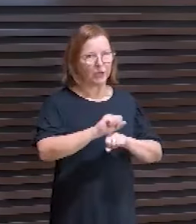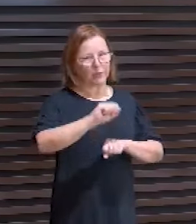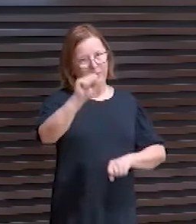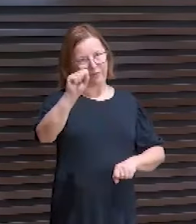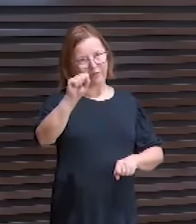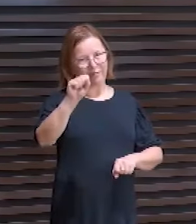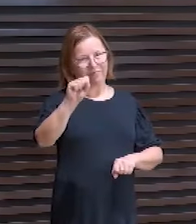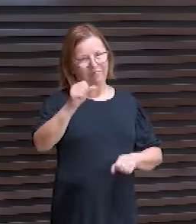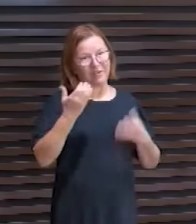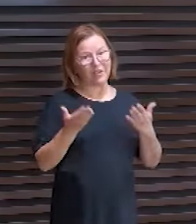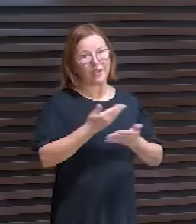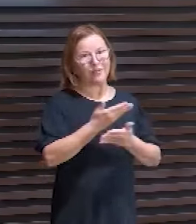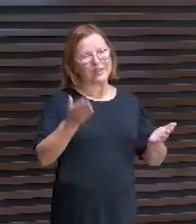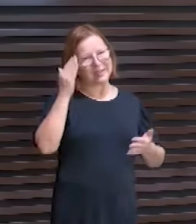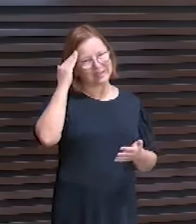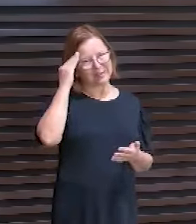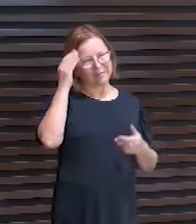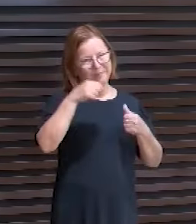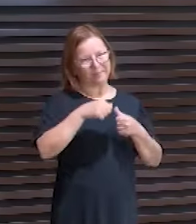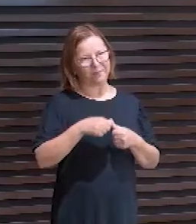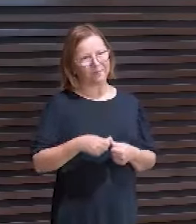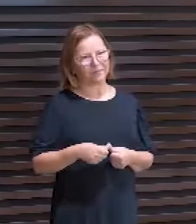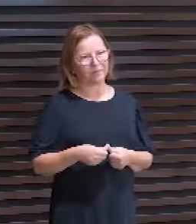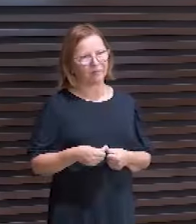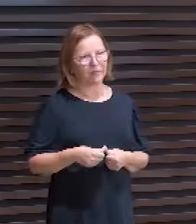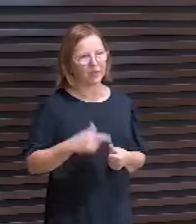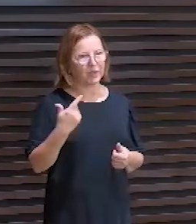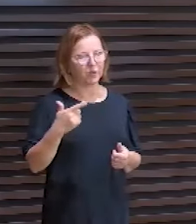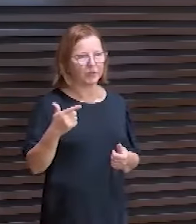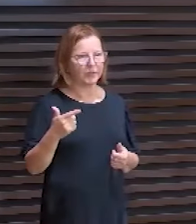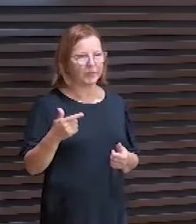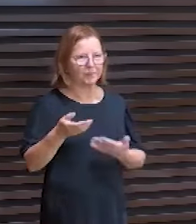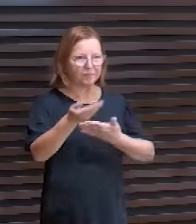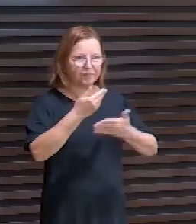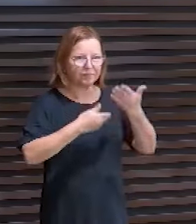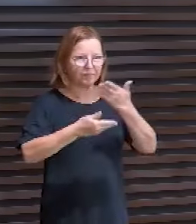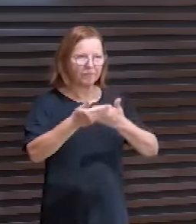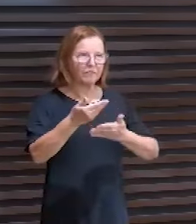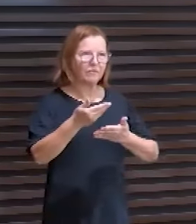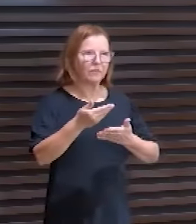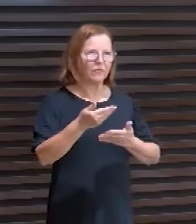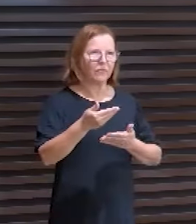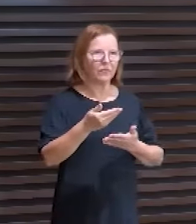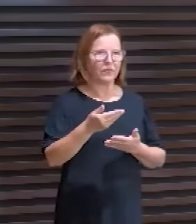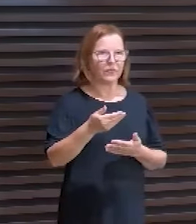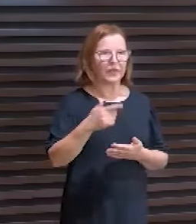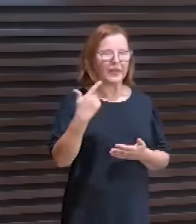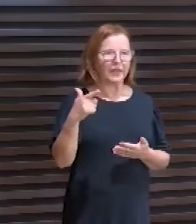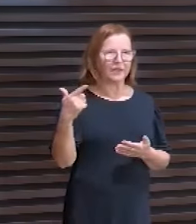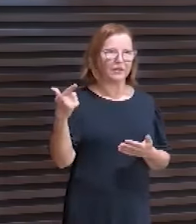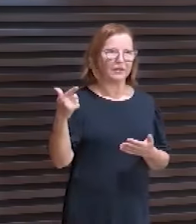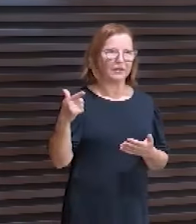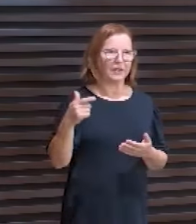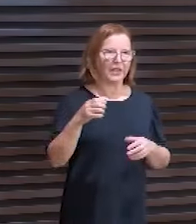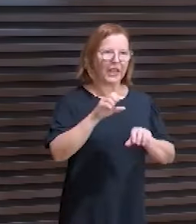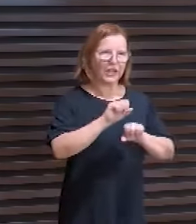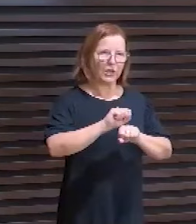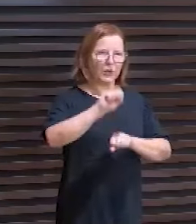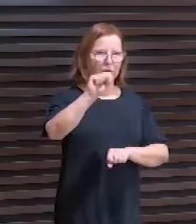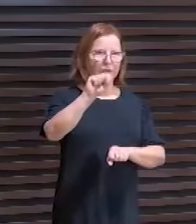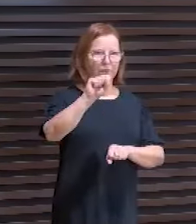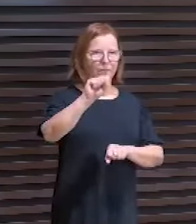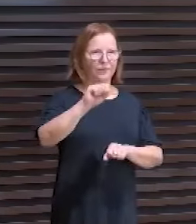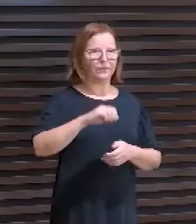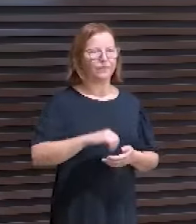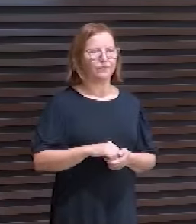saibam disso não há relacionamento que não tenha solução